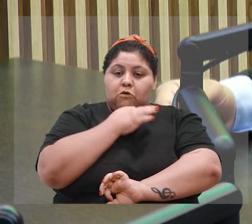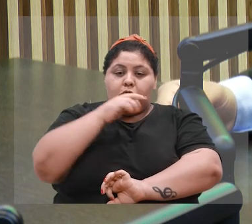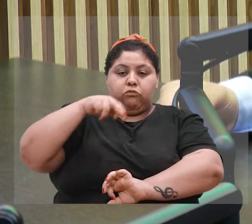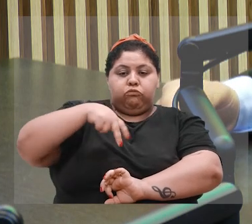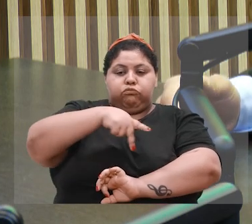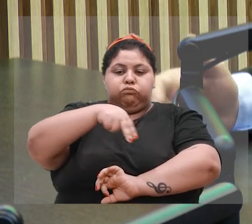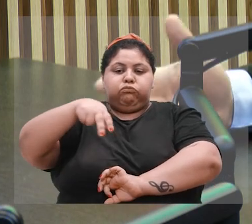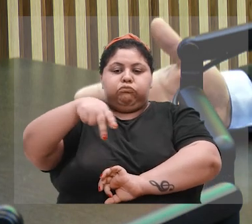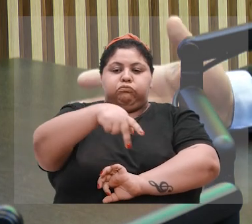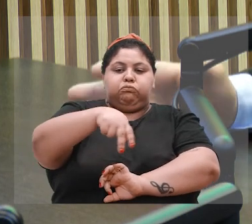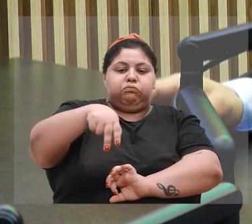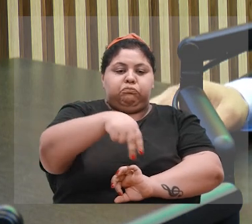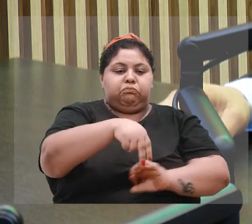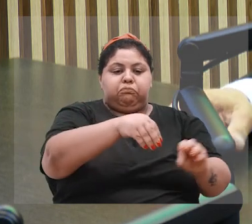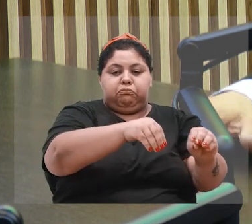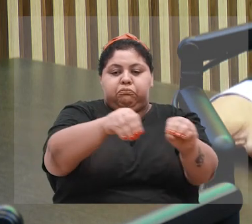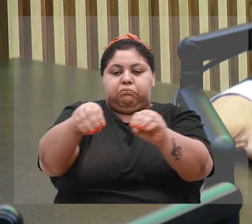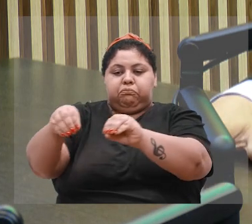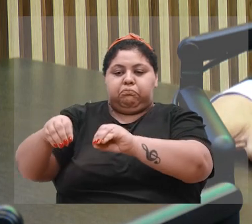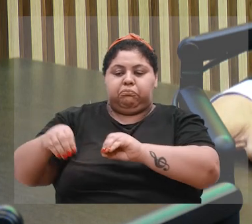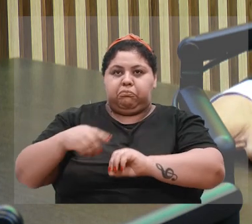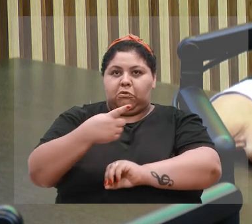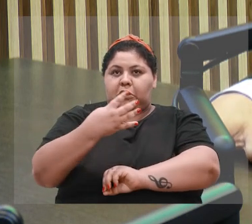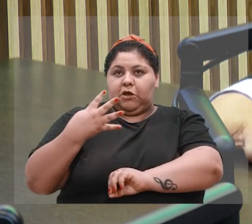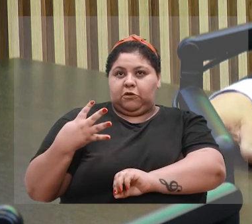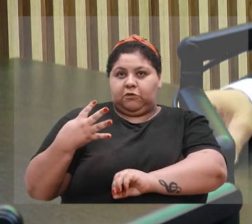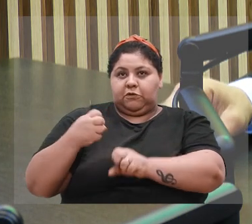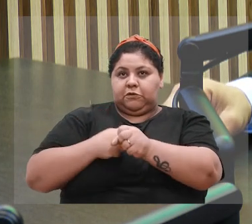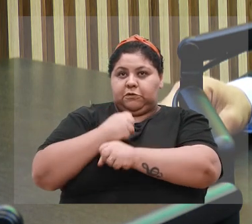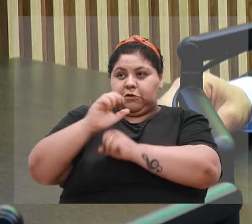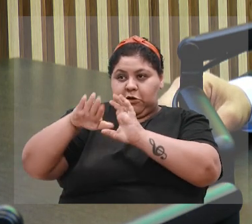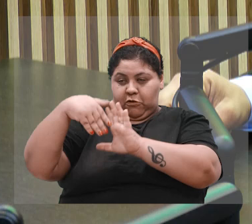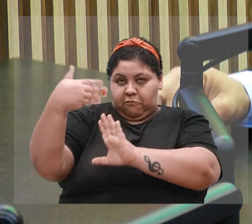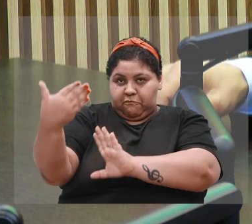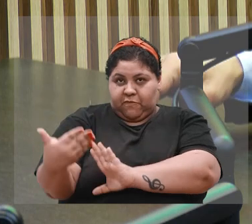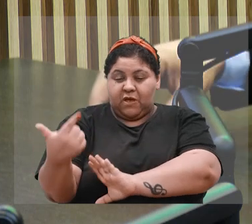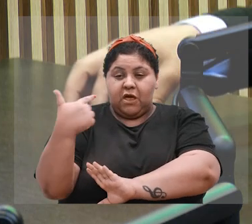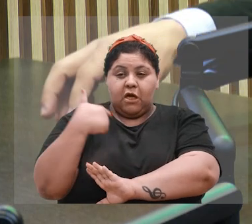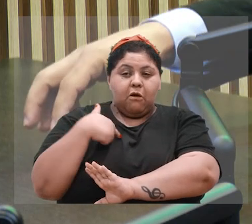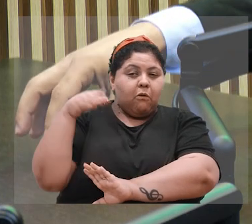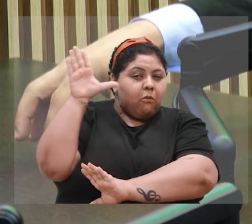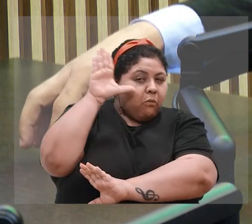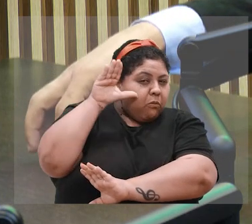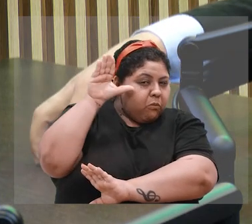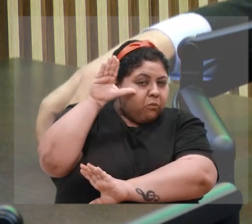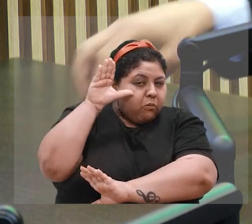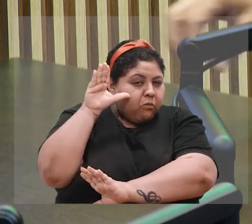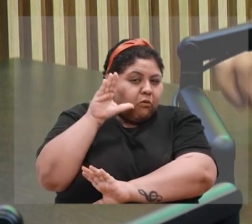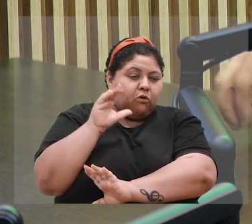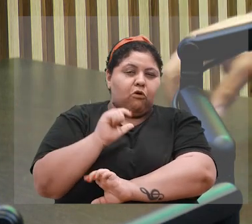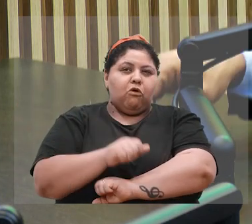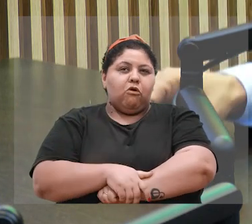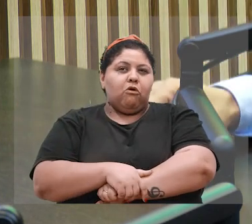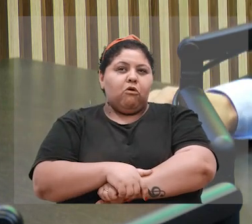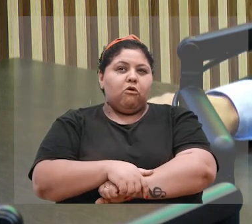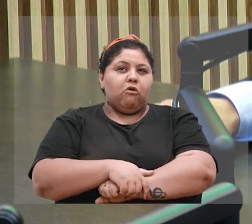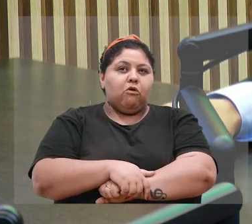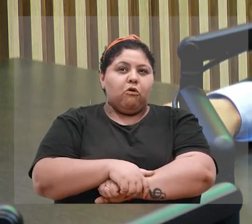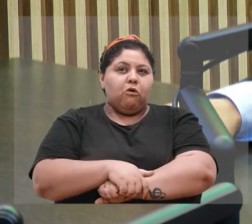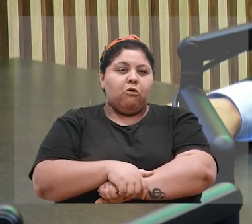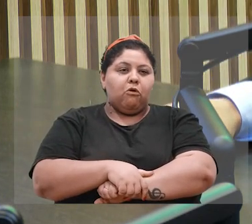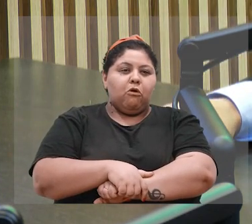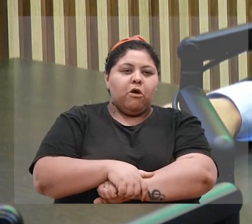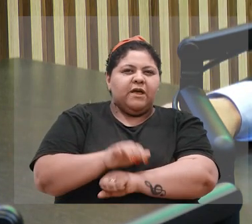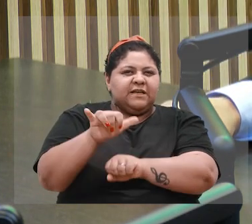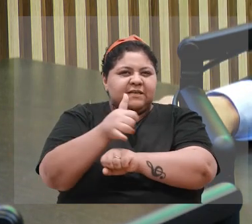longo das 10 cidades em que morei, ao longo desses 14 anos que fiquei fora, eu verificava pontos que nós poderíamos trazer para Caxias